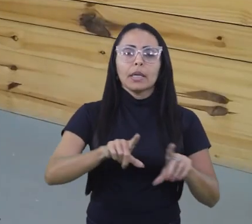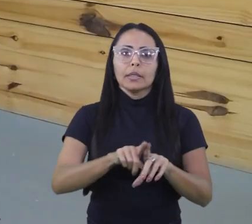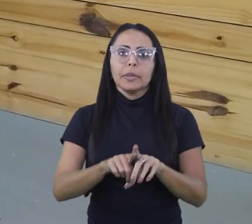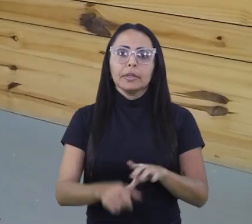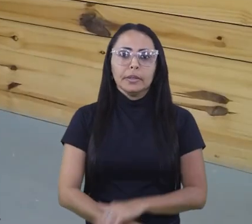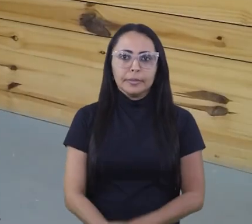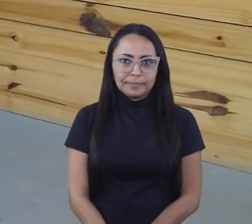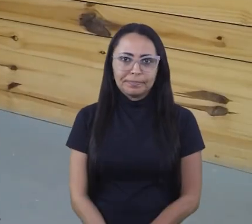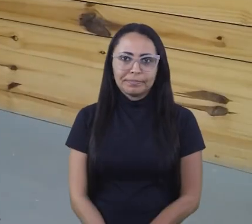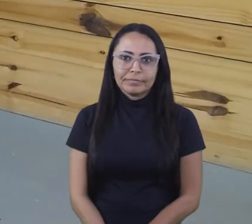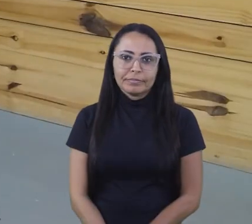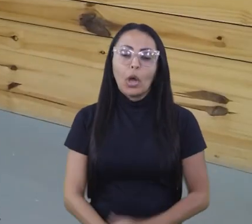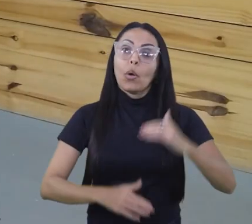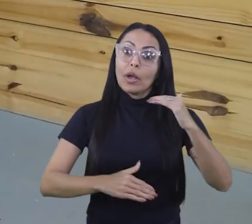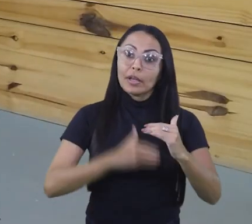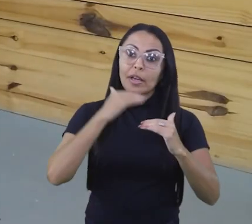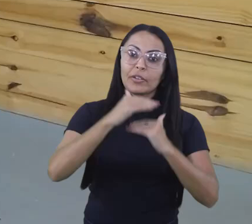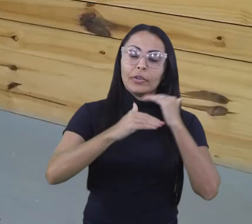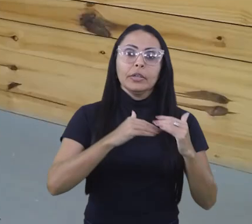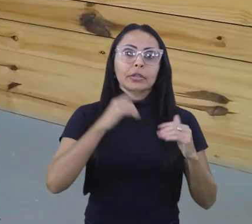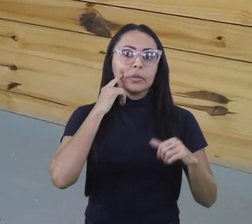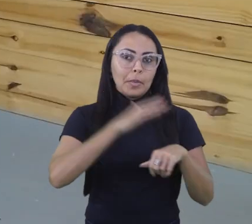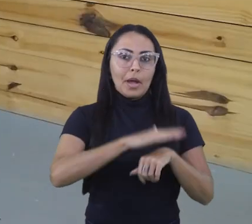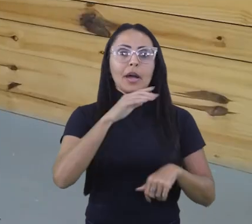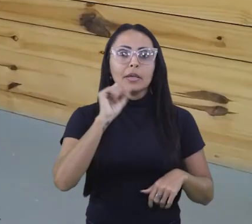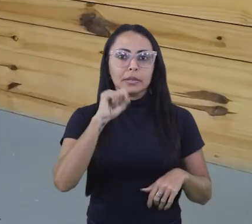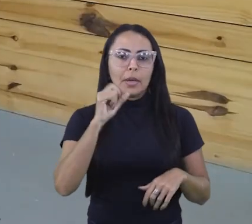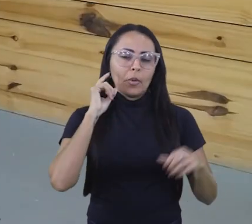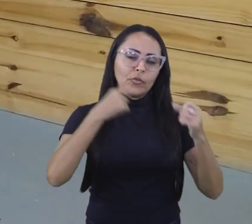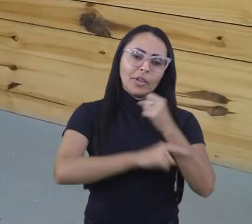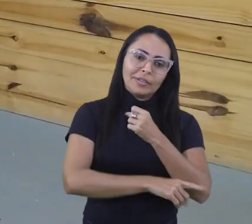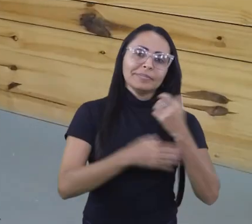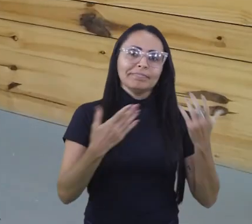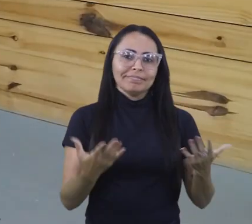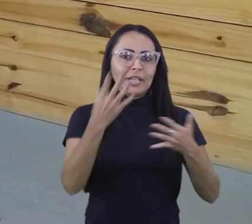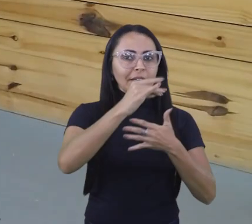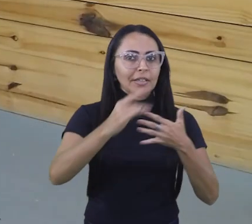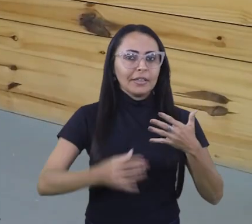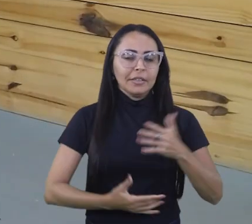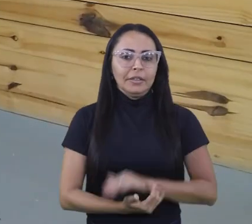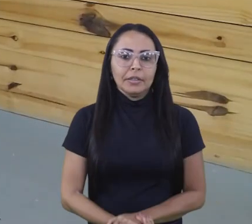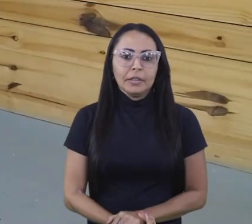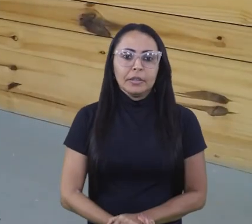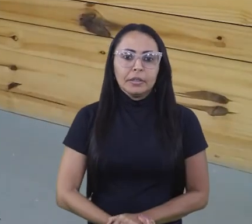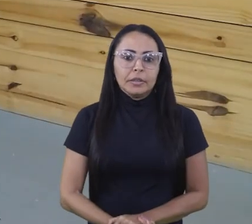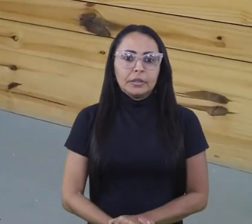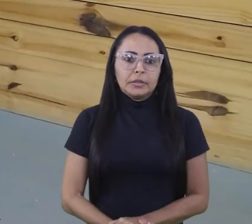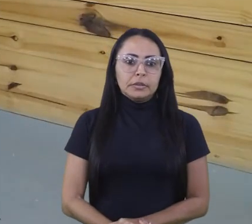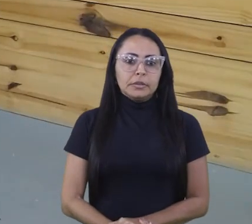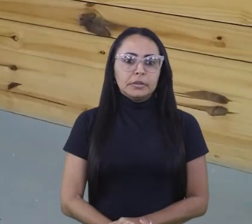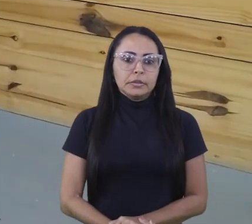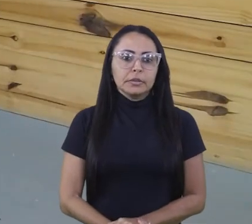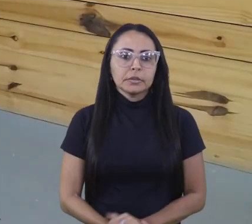subdivididas. Cada vez, né, mais, digamos assim, aprofundadas, detalhadas, tá certo? A